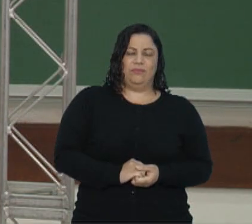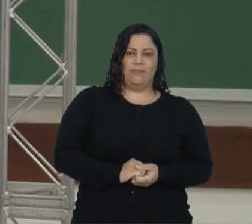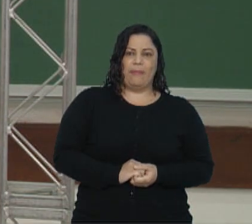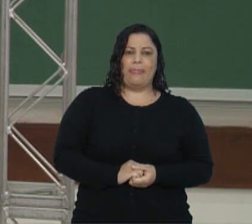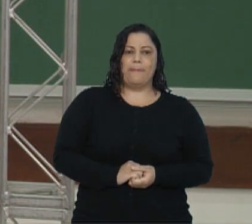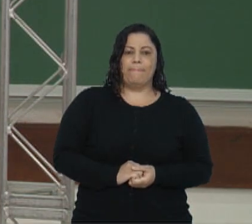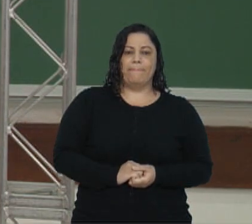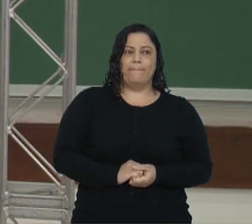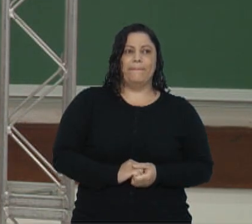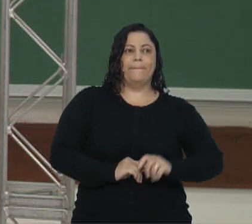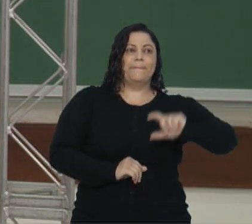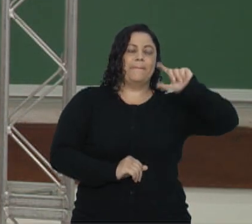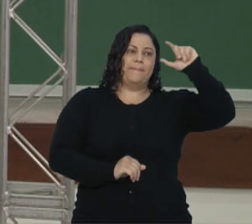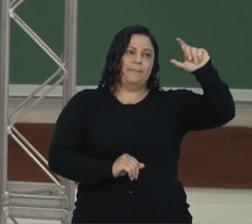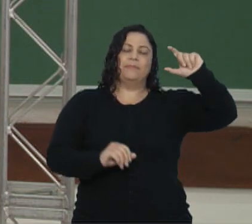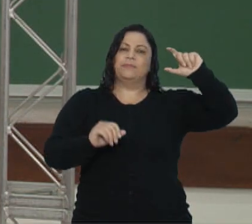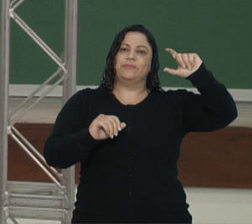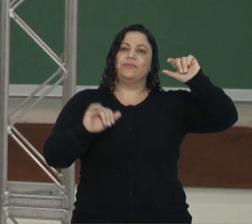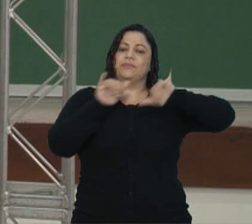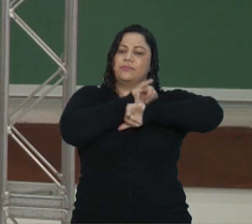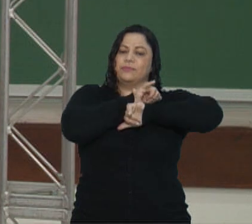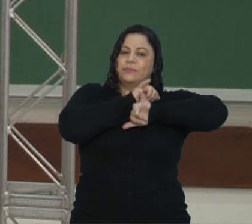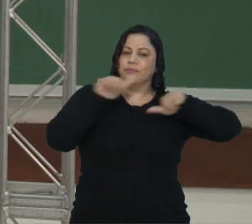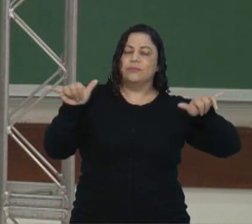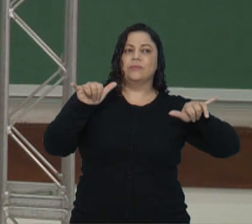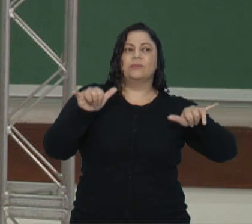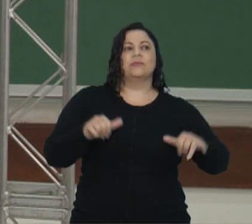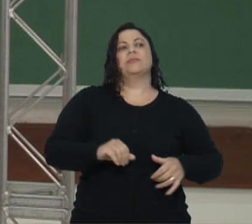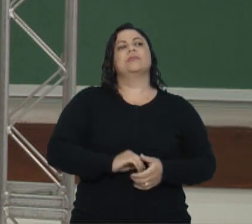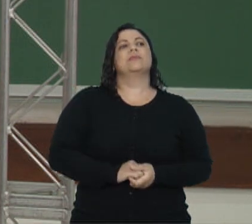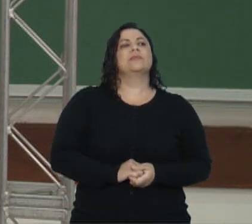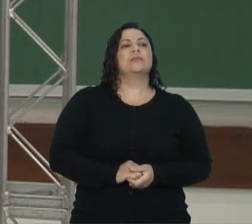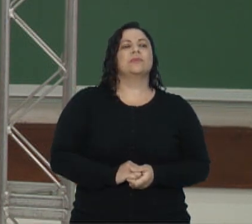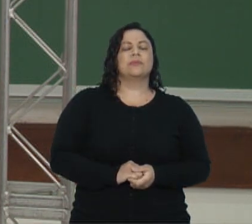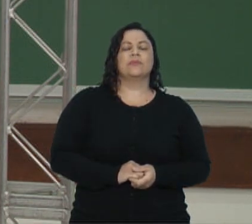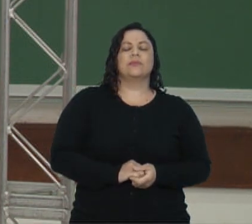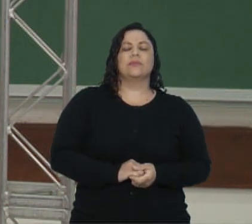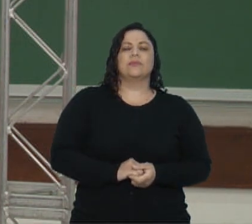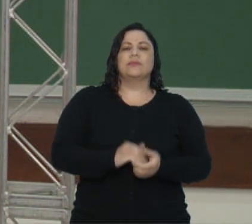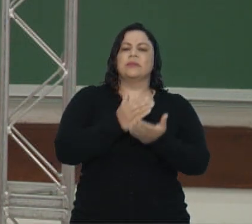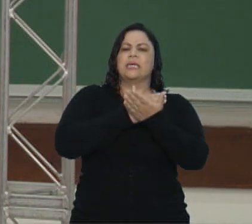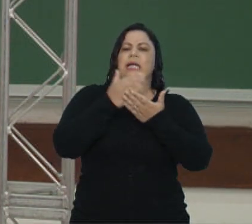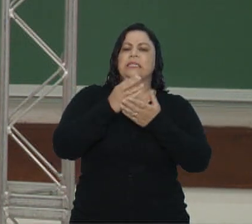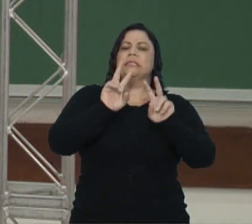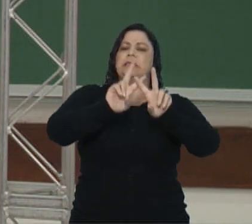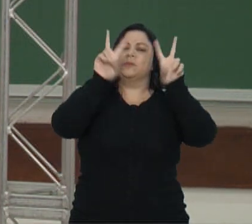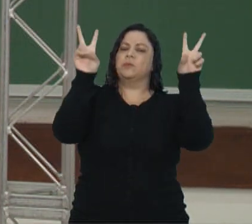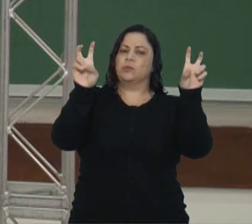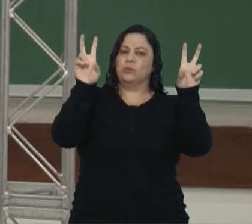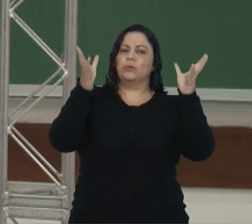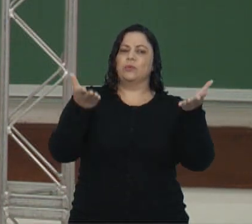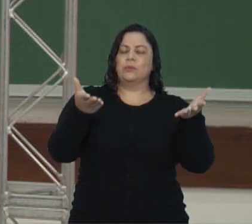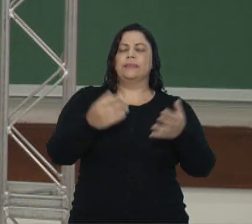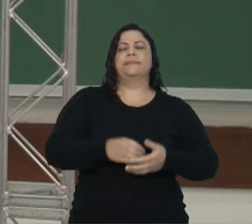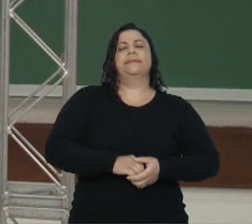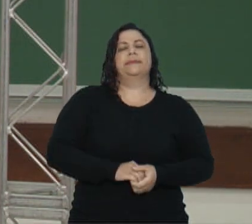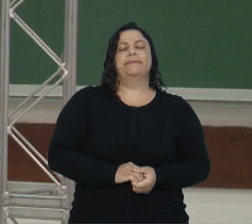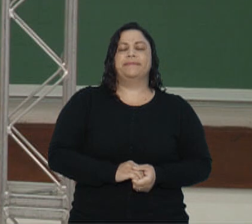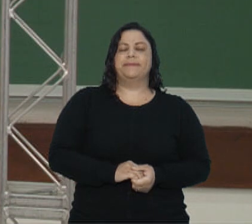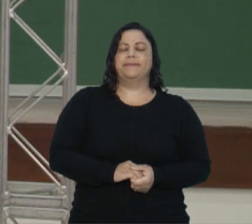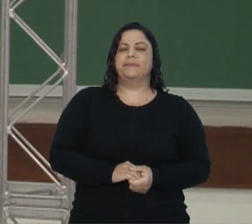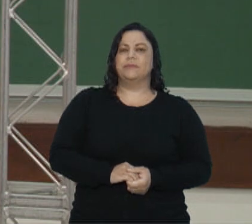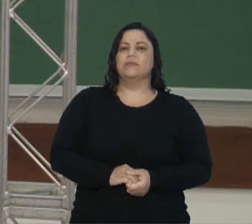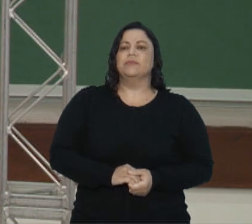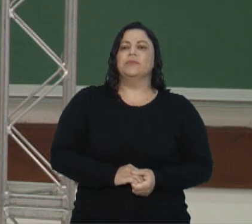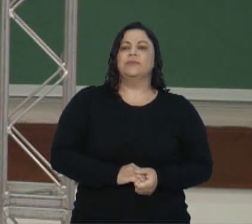Os parágrafos da notícia, aí a gente tem, antes eu tenho que fazer um entrando no tema, né, é verdade, eu sempre faço um entrando no tema com vocês